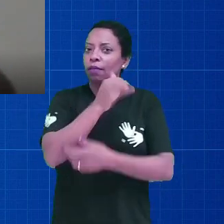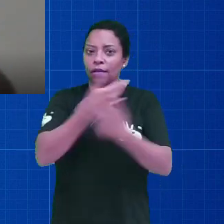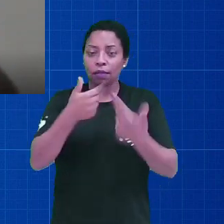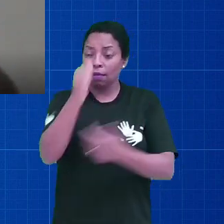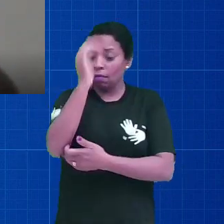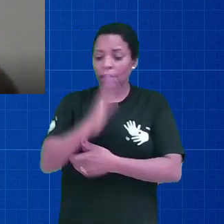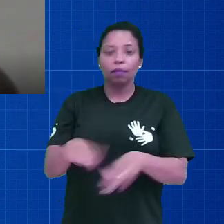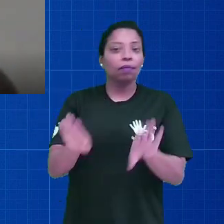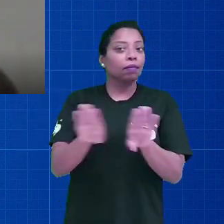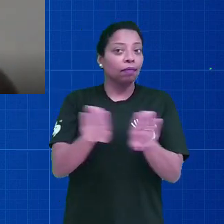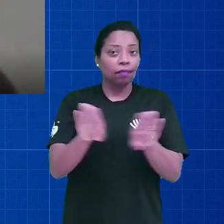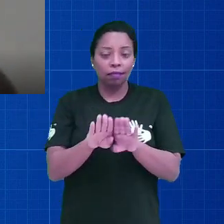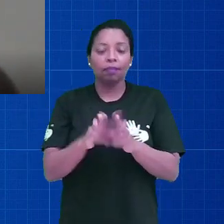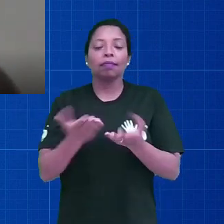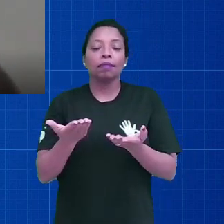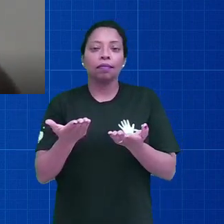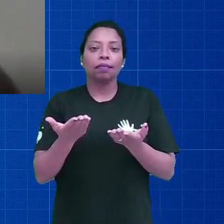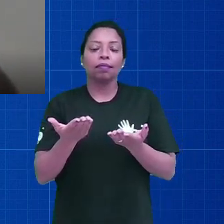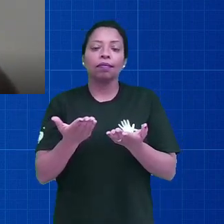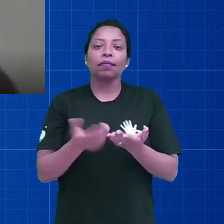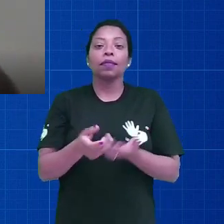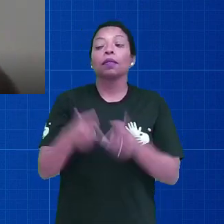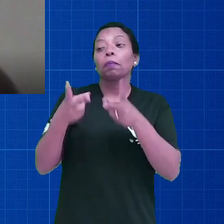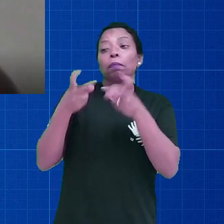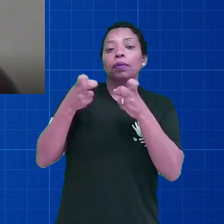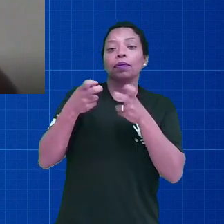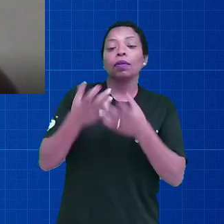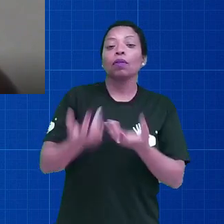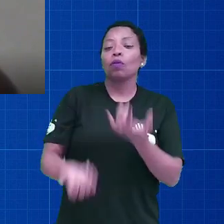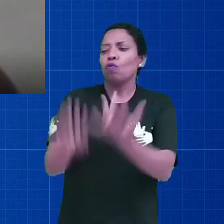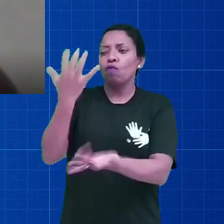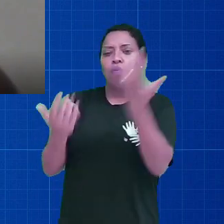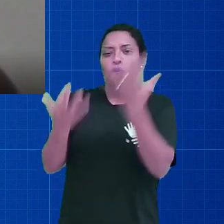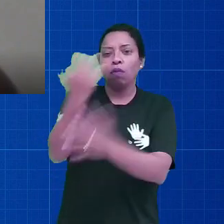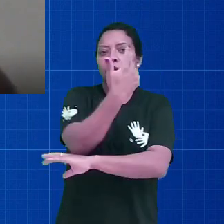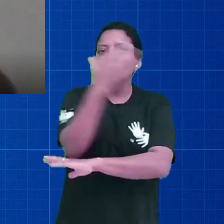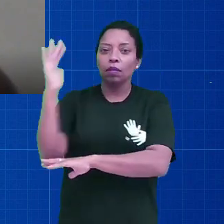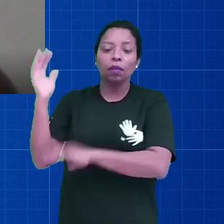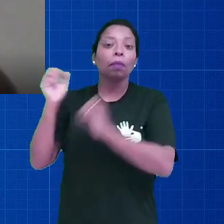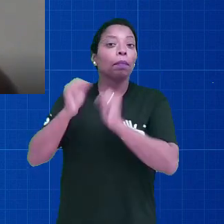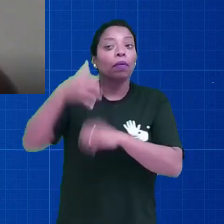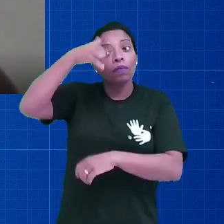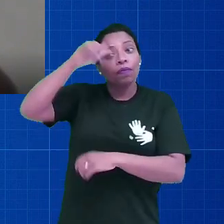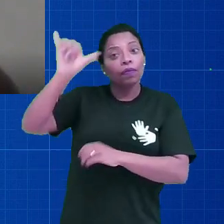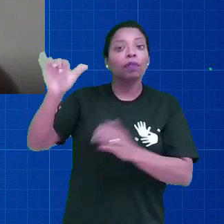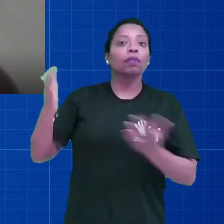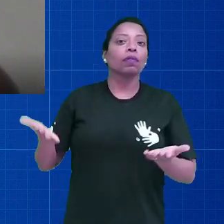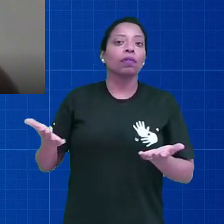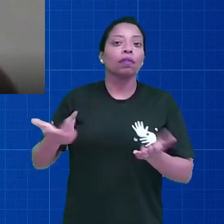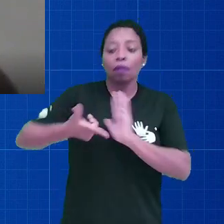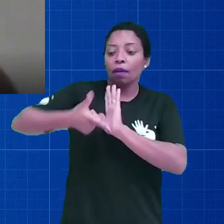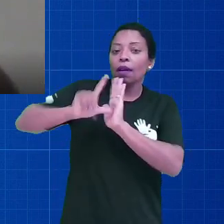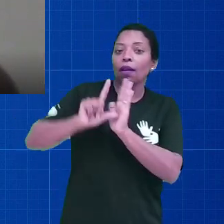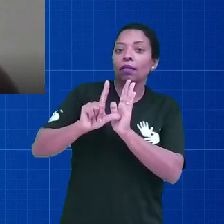Brasil, né, recentemente. A gente vê que os incêndios florestais, eles podem ser